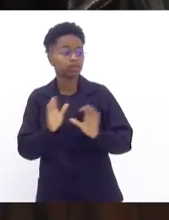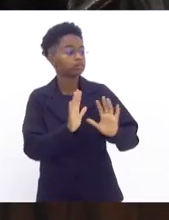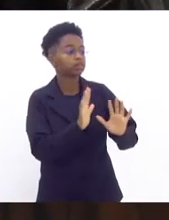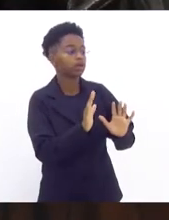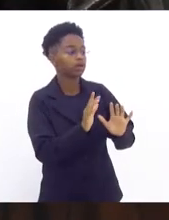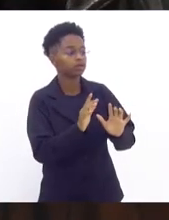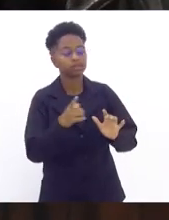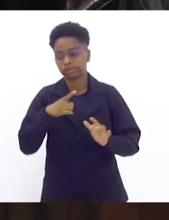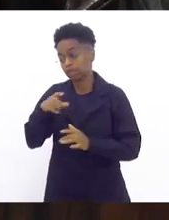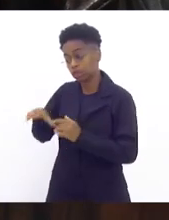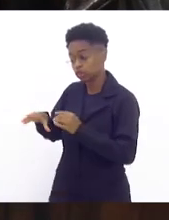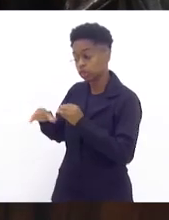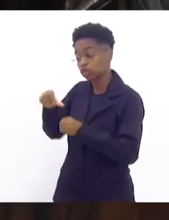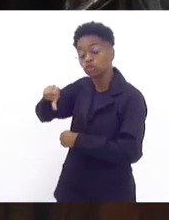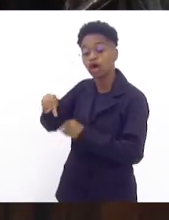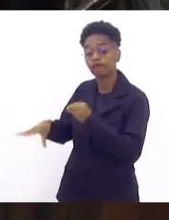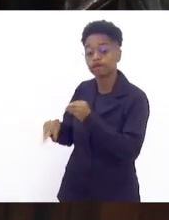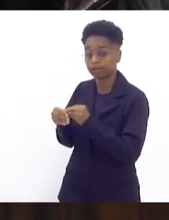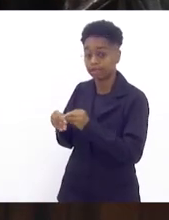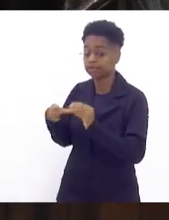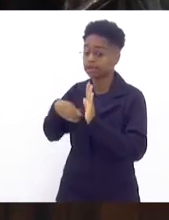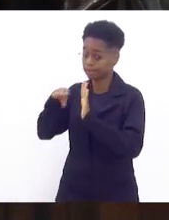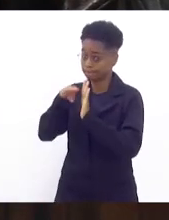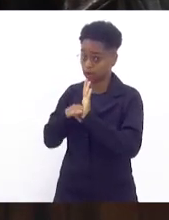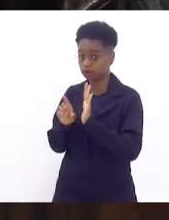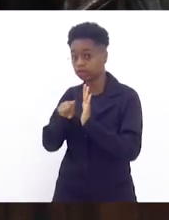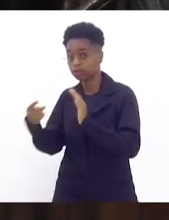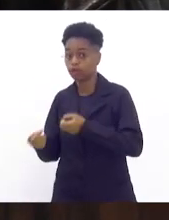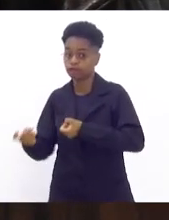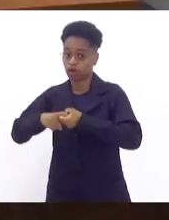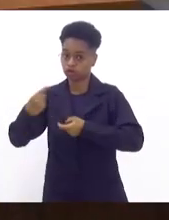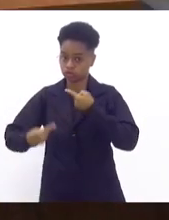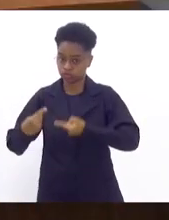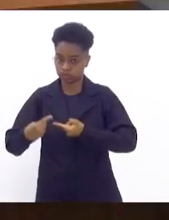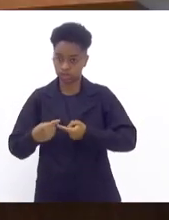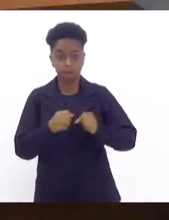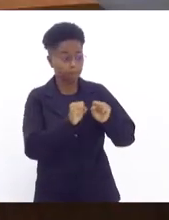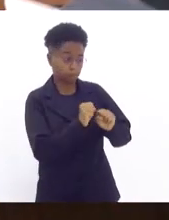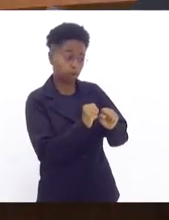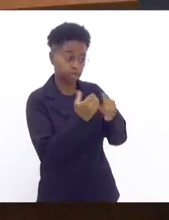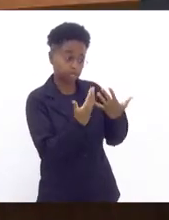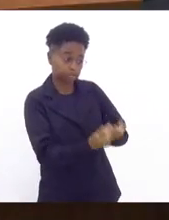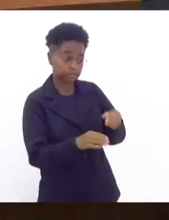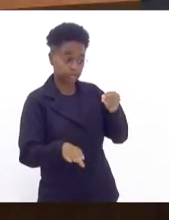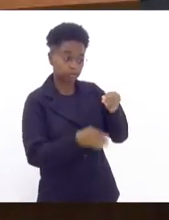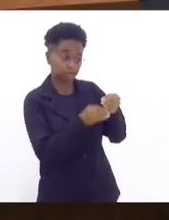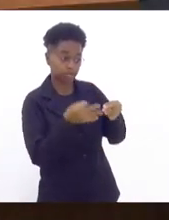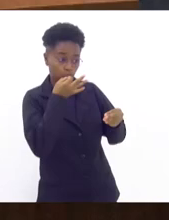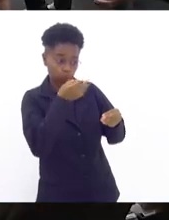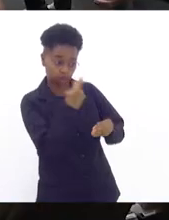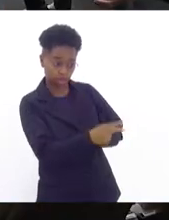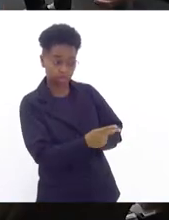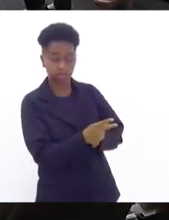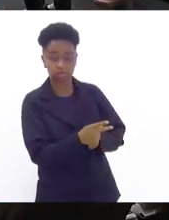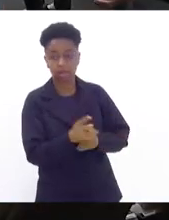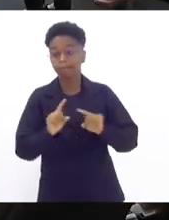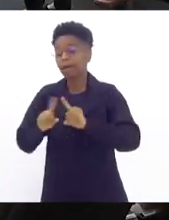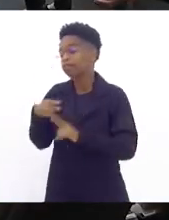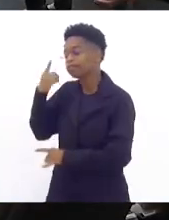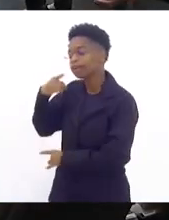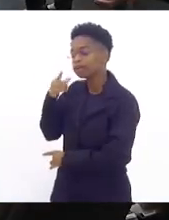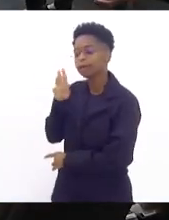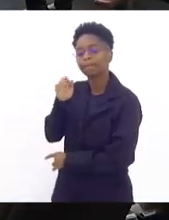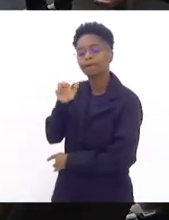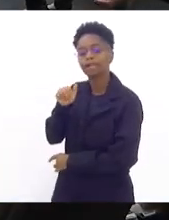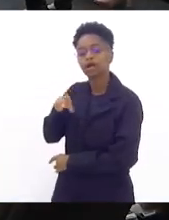nove emendas. Ele vai ser de pauta e volta podemos às acolher, comissões. Podemos acolher a emenda sugerida pelo deputado Luiz Paulo. É que o deputado